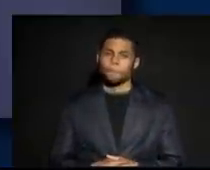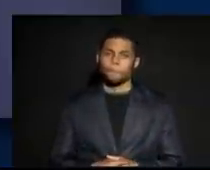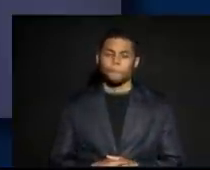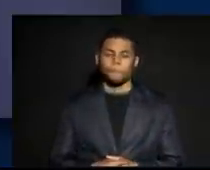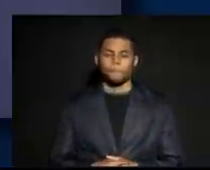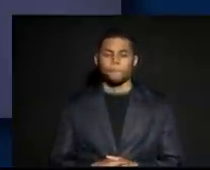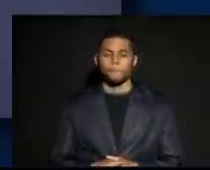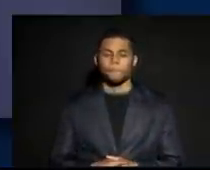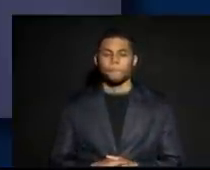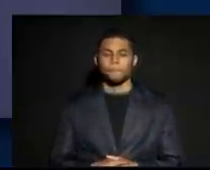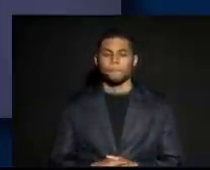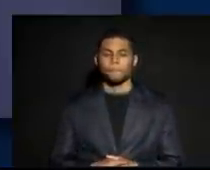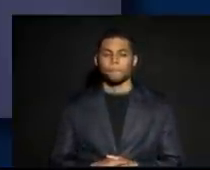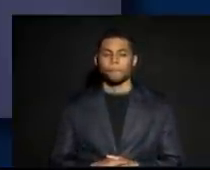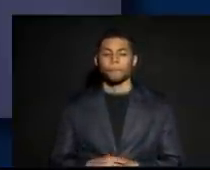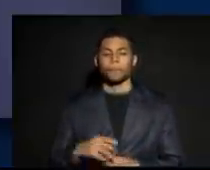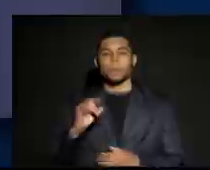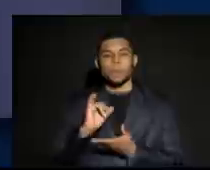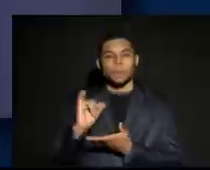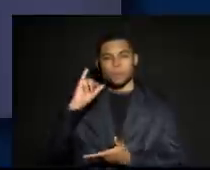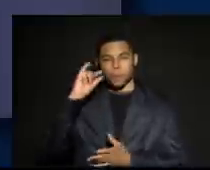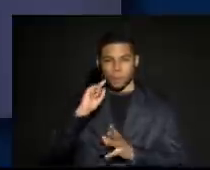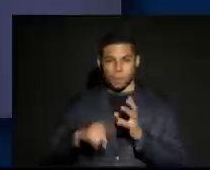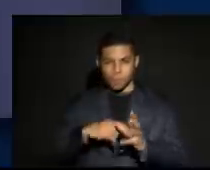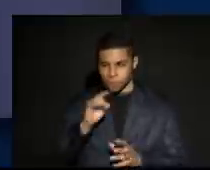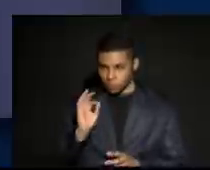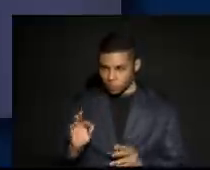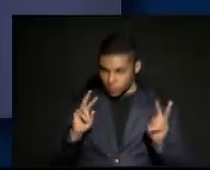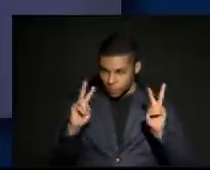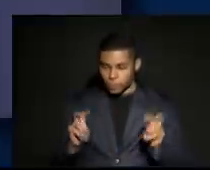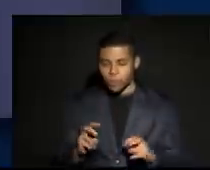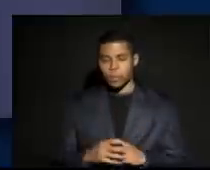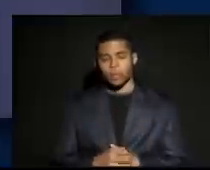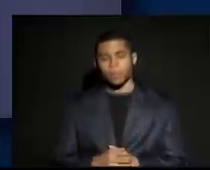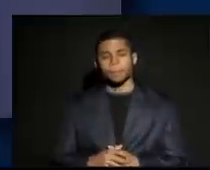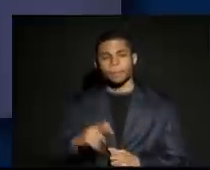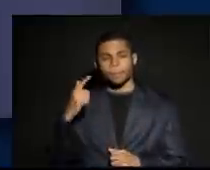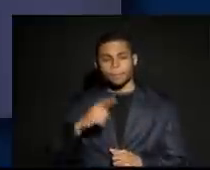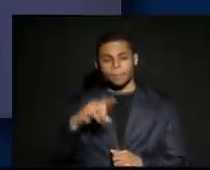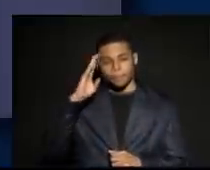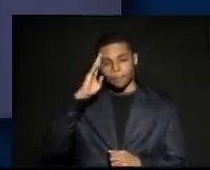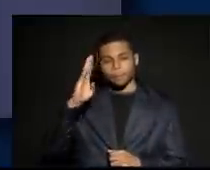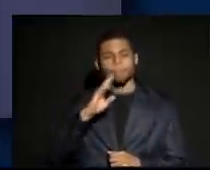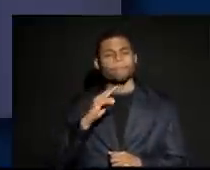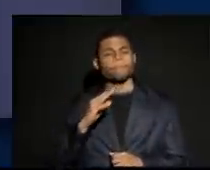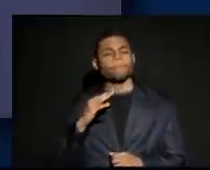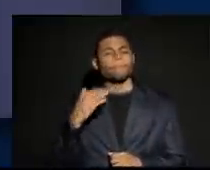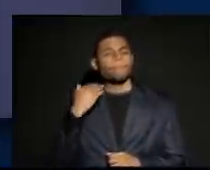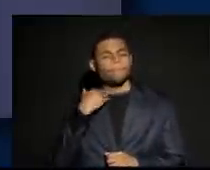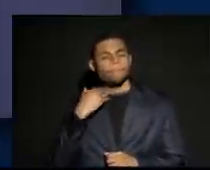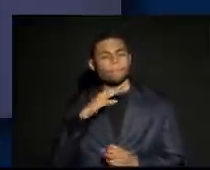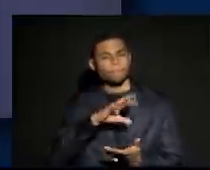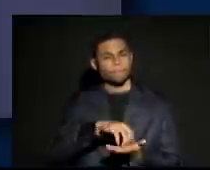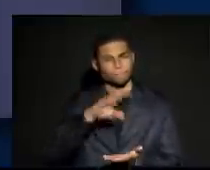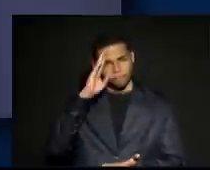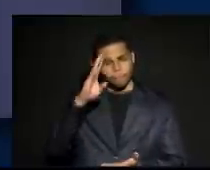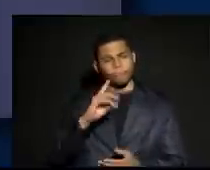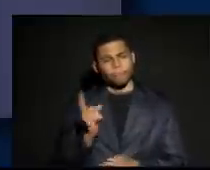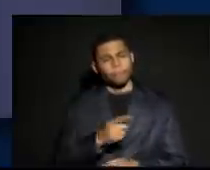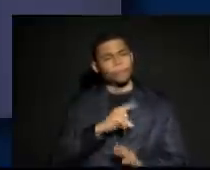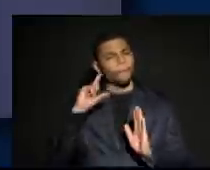conversamos sobre isso e alguns painéis né que a questão da inflação global e de como os principais bancos centrais ficaram